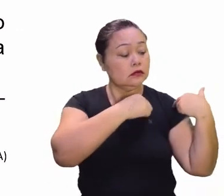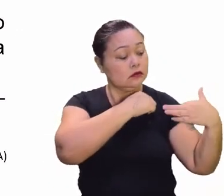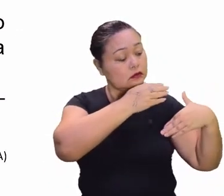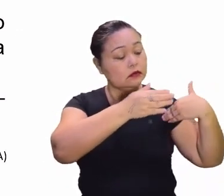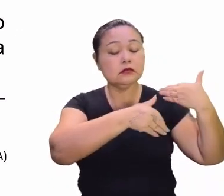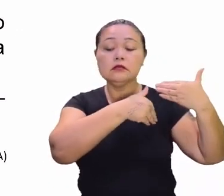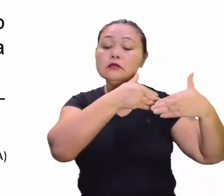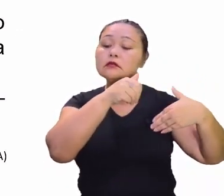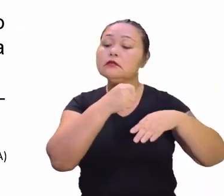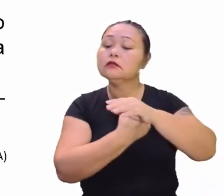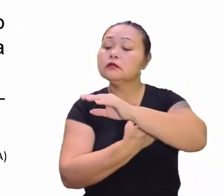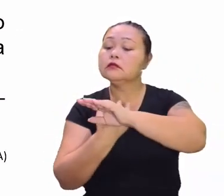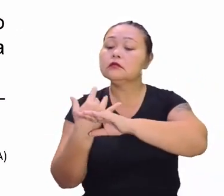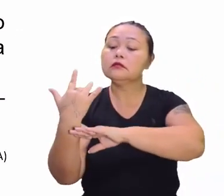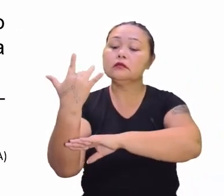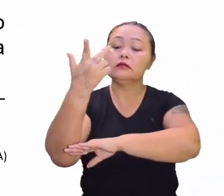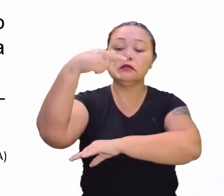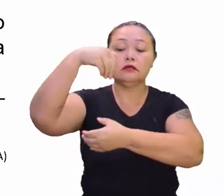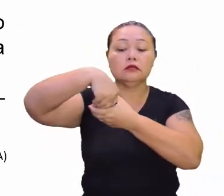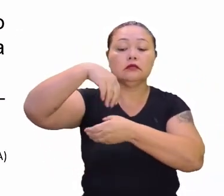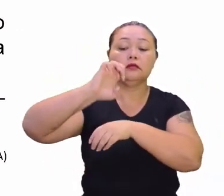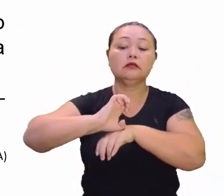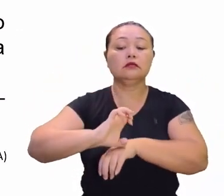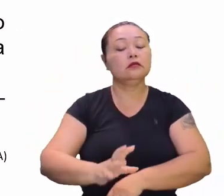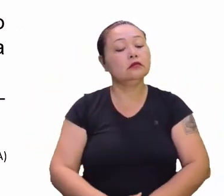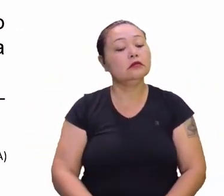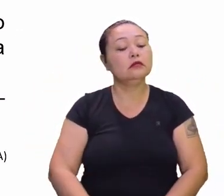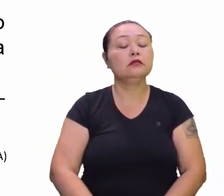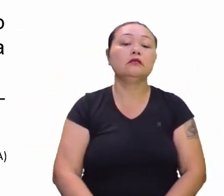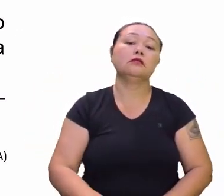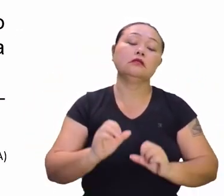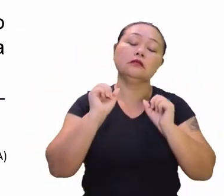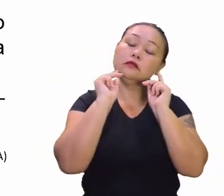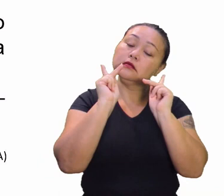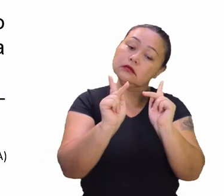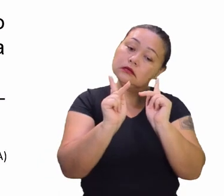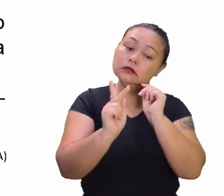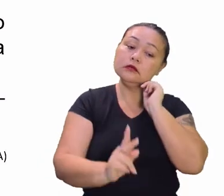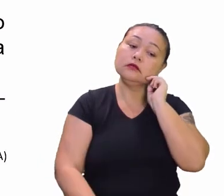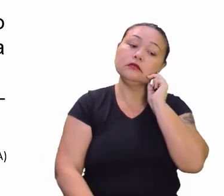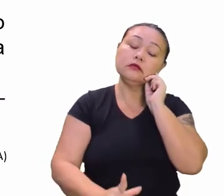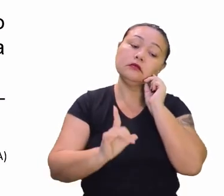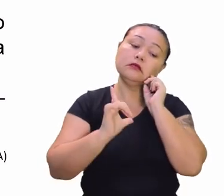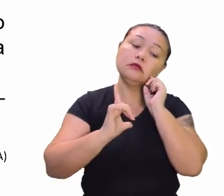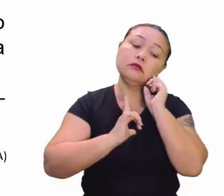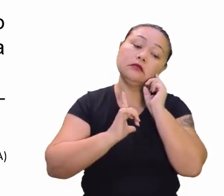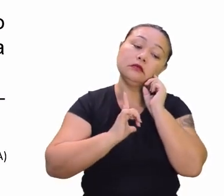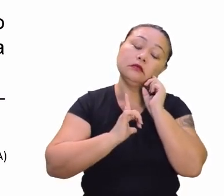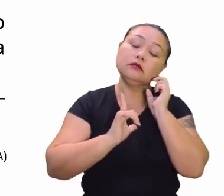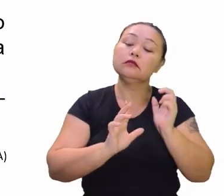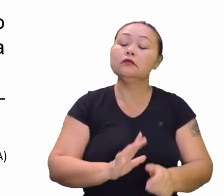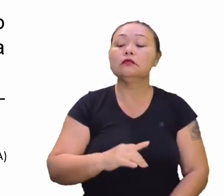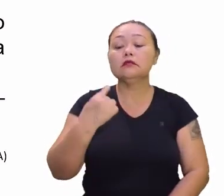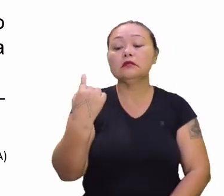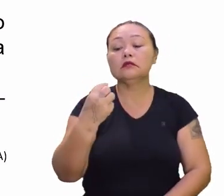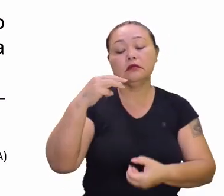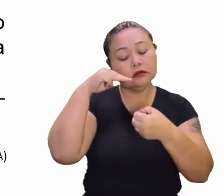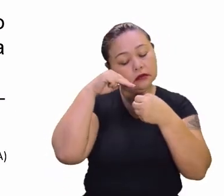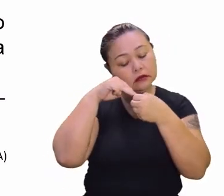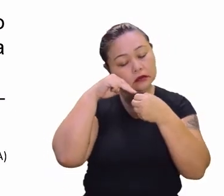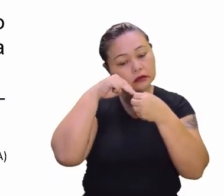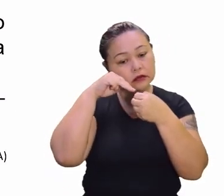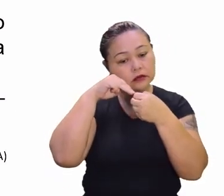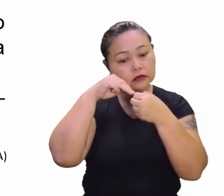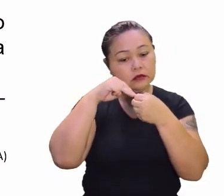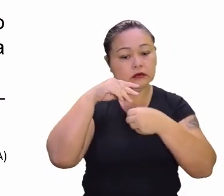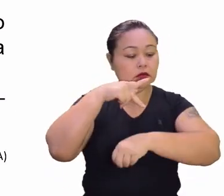desenvolvimento ambiental aqui no nosso estado. Ok, Rogério? Ok. E nós temos um municipal,